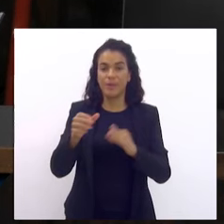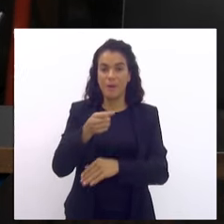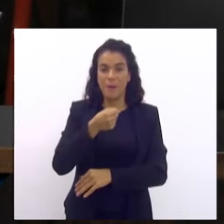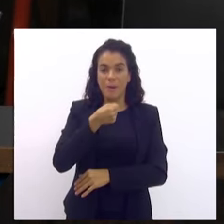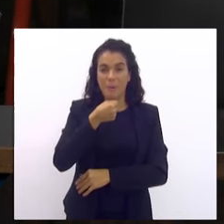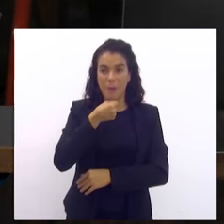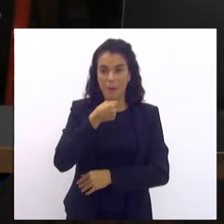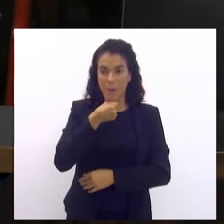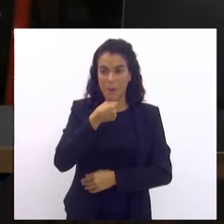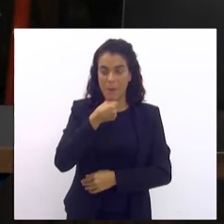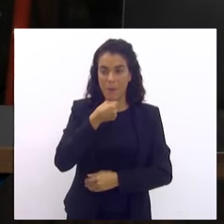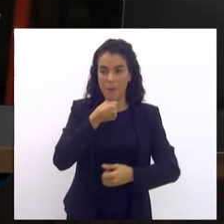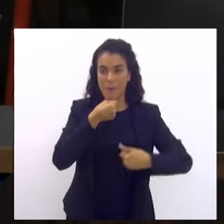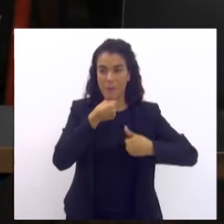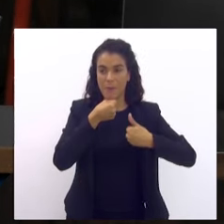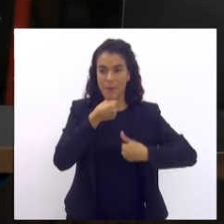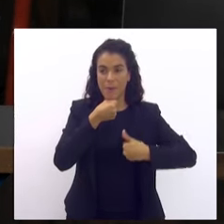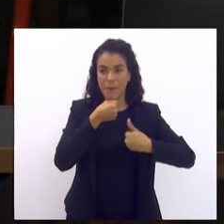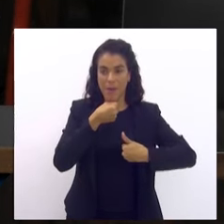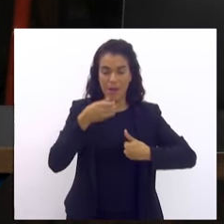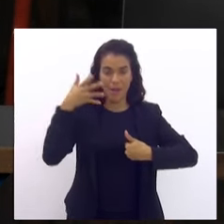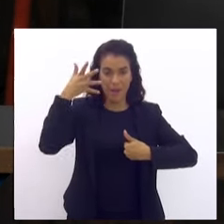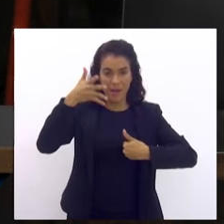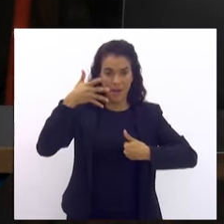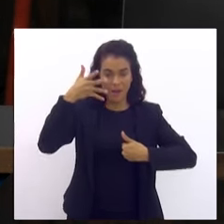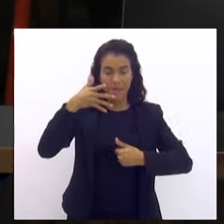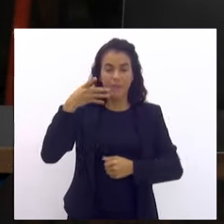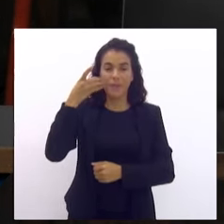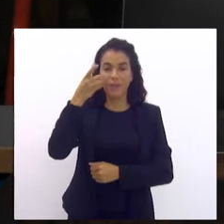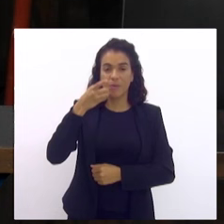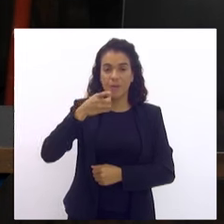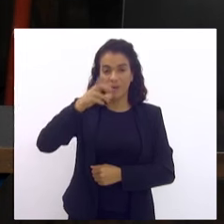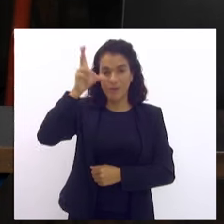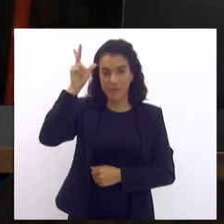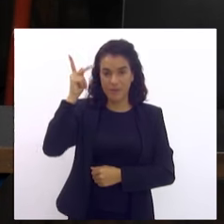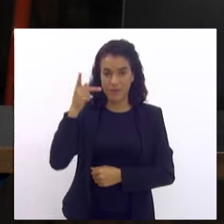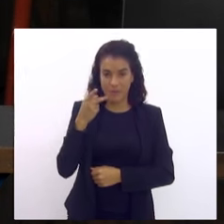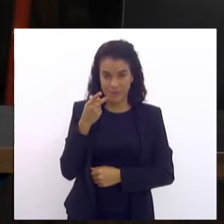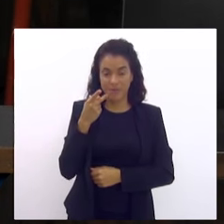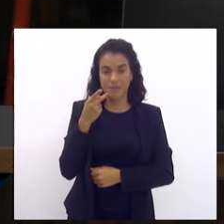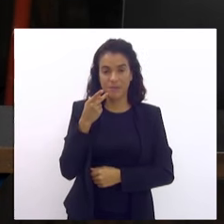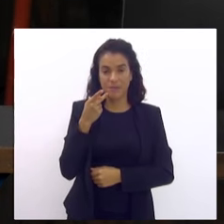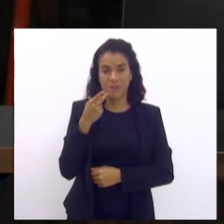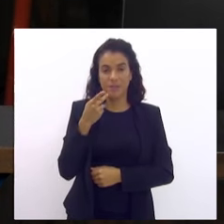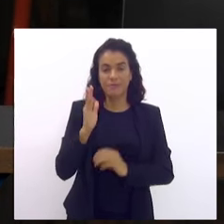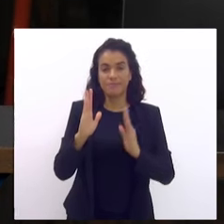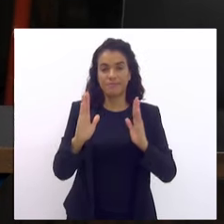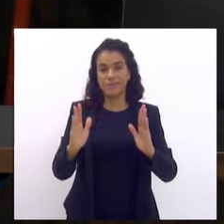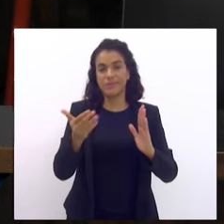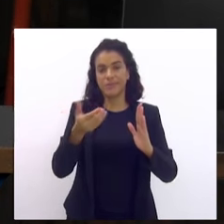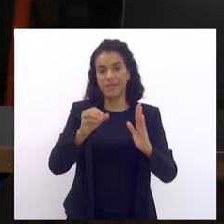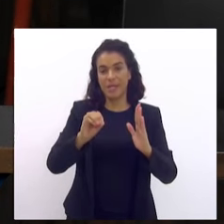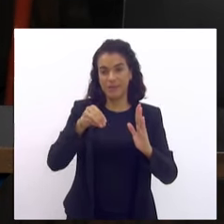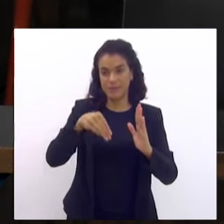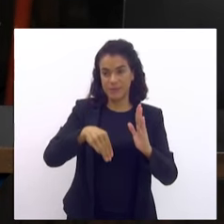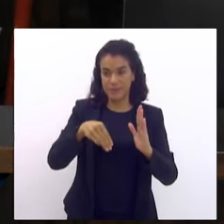inicial. O primeiro orador inscrito é o nobre deputado Luiz Paulo, que dispõe de 10